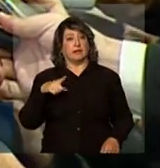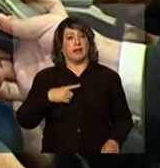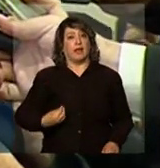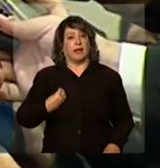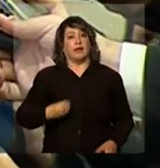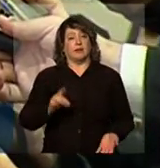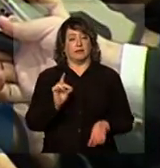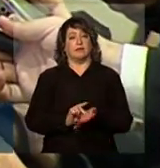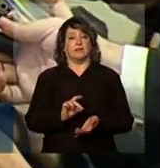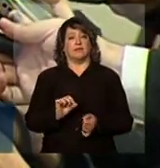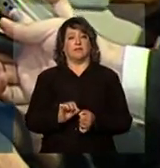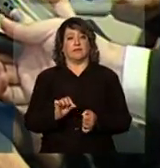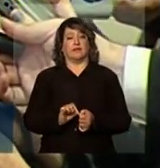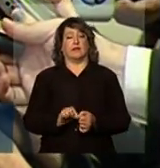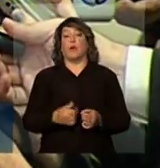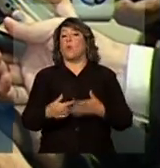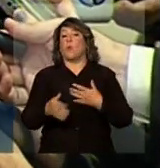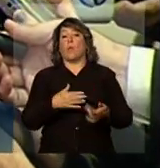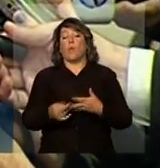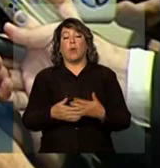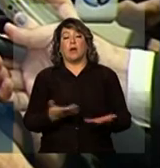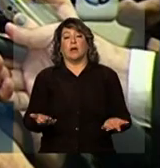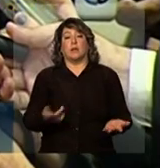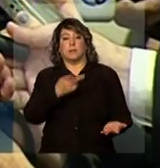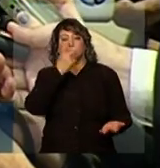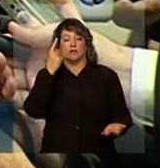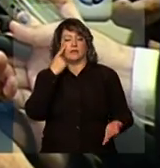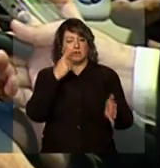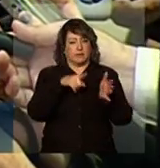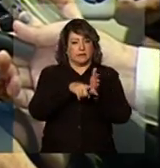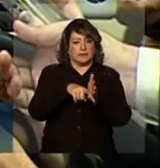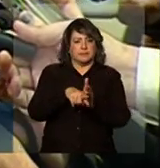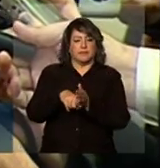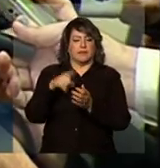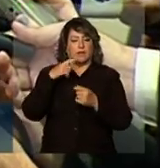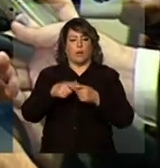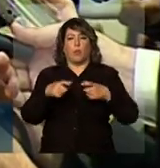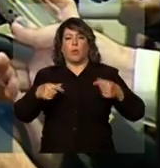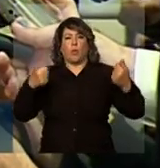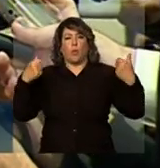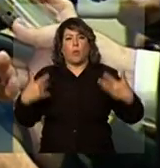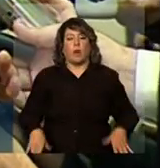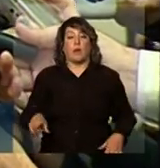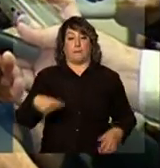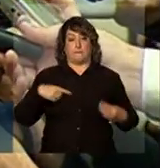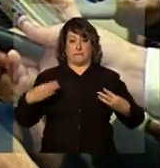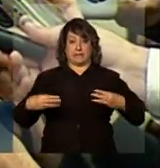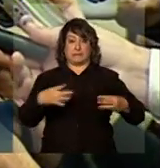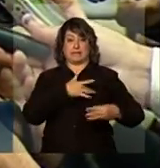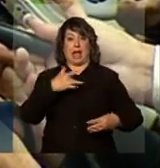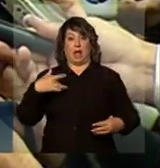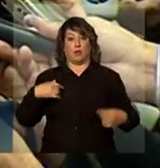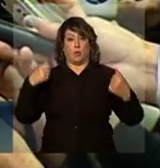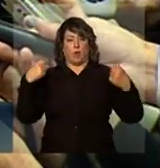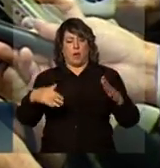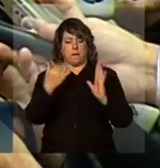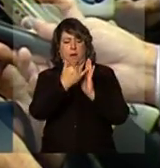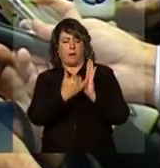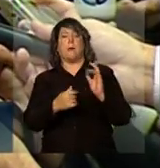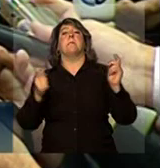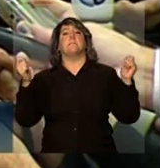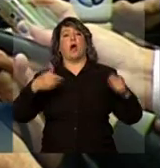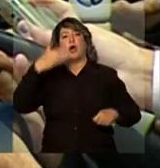é é qualquer um que analisa o ampliação dos gastos que o ministério da saúde vem fazendo pode